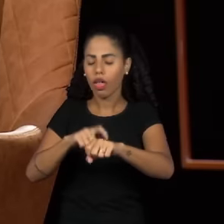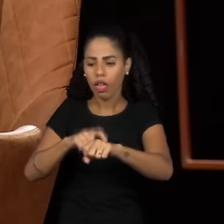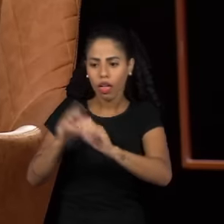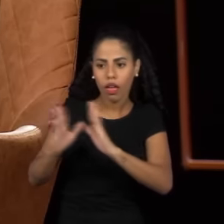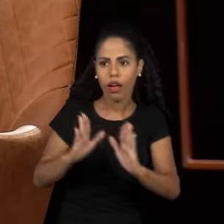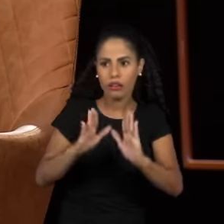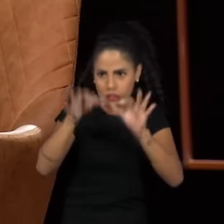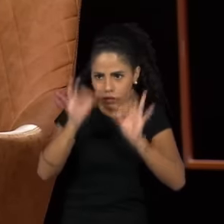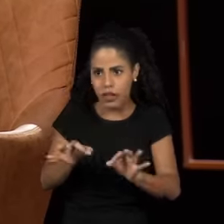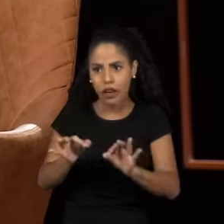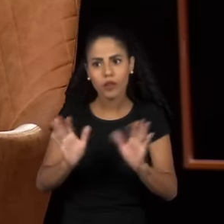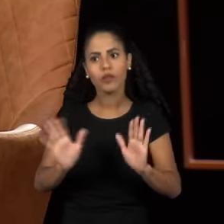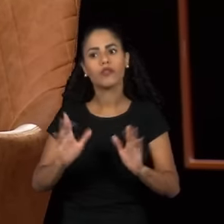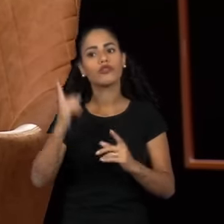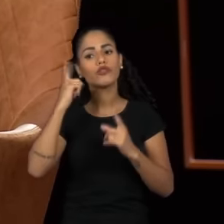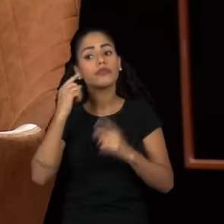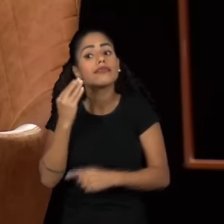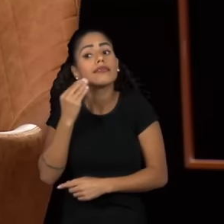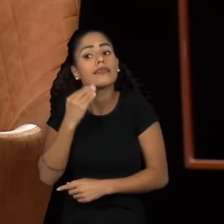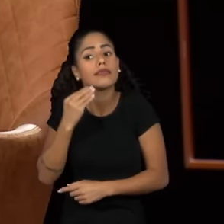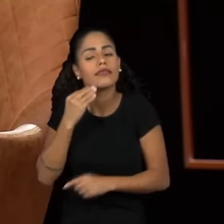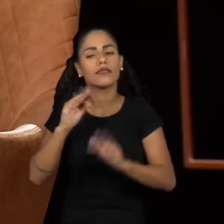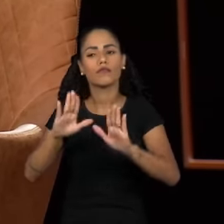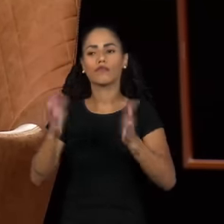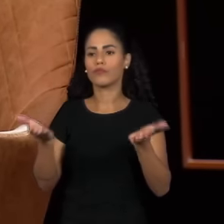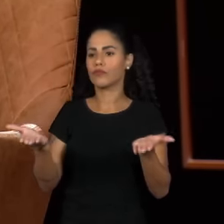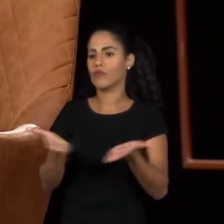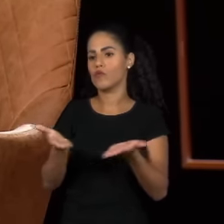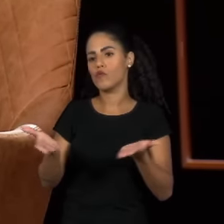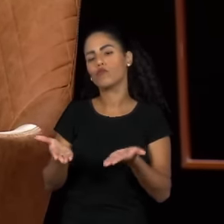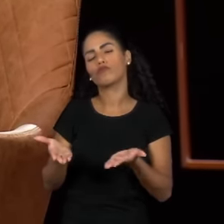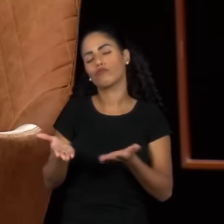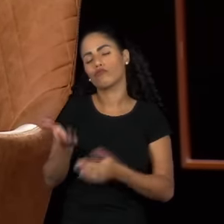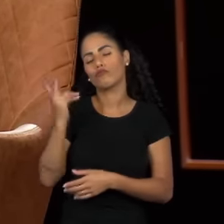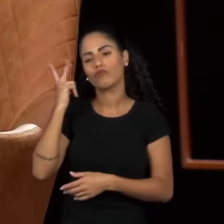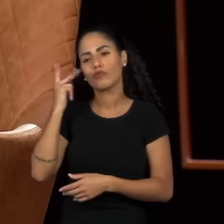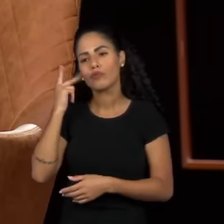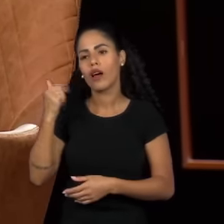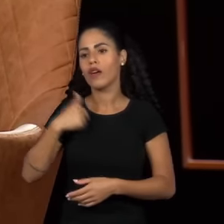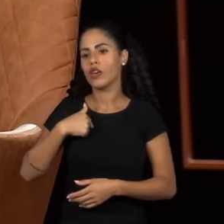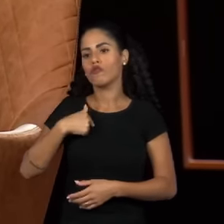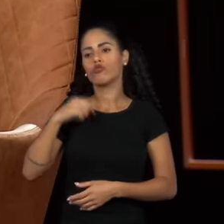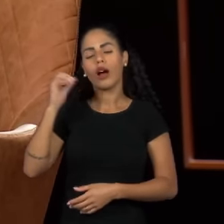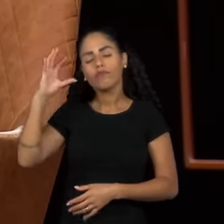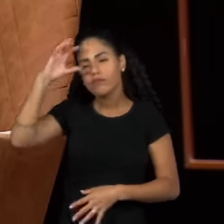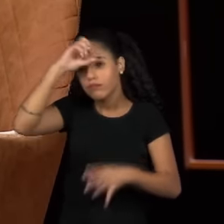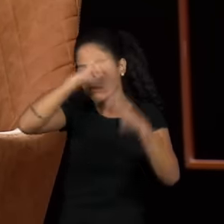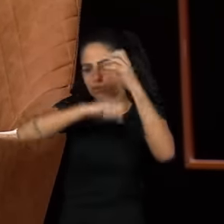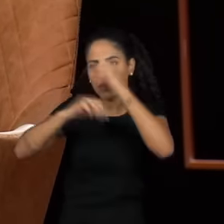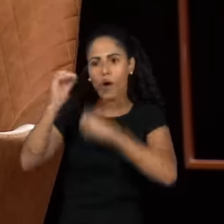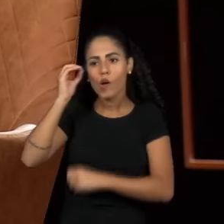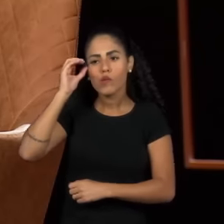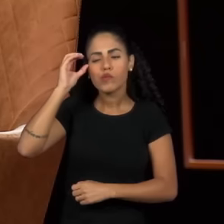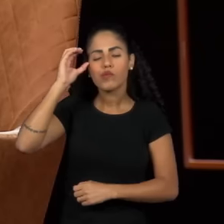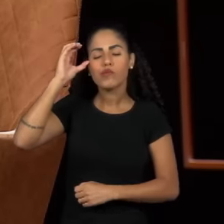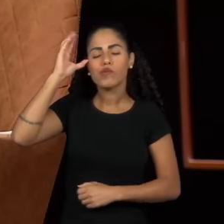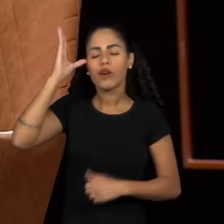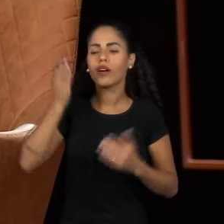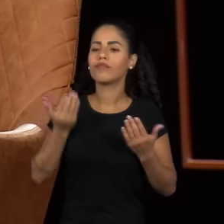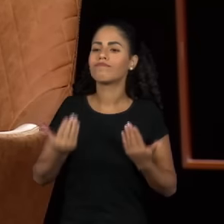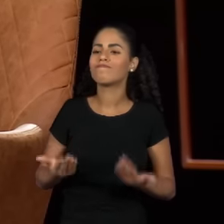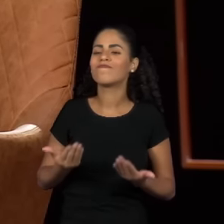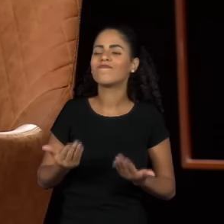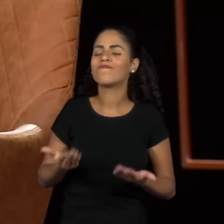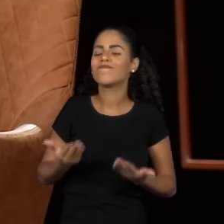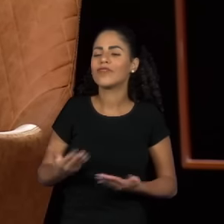vai dar certo. Mas, hoje em dia, eu acho que com a maturidade, eu acho que eu fiquei muito mais leve, assim, eu fiquei